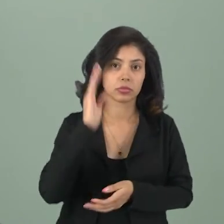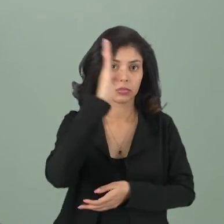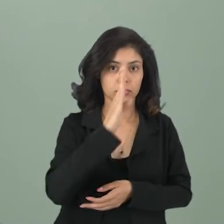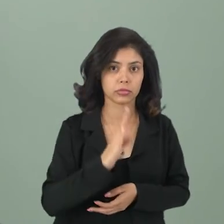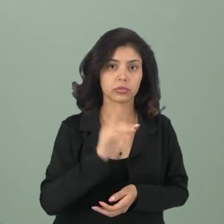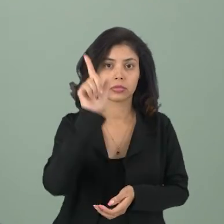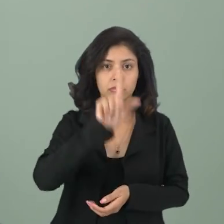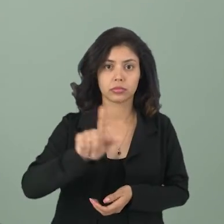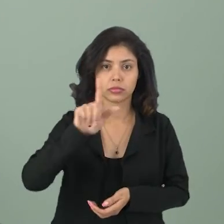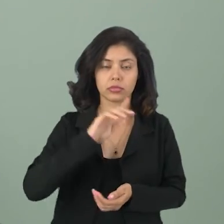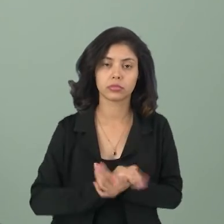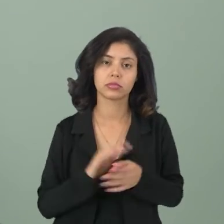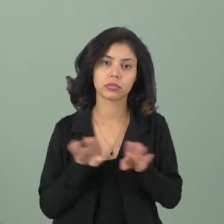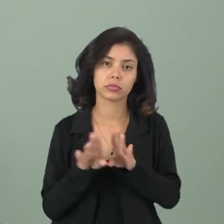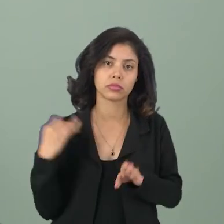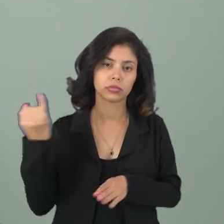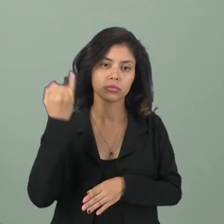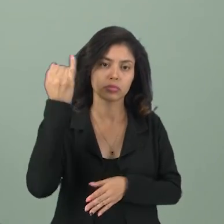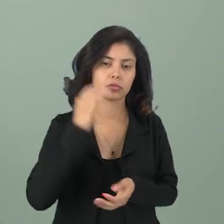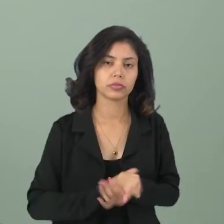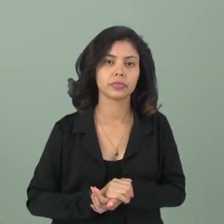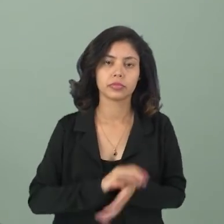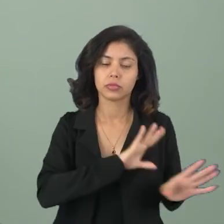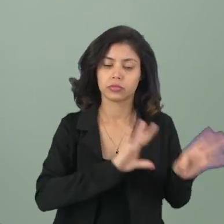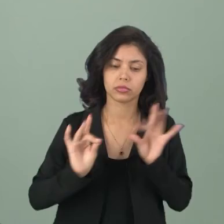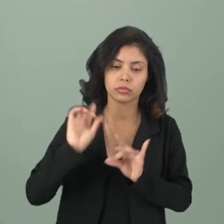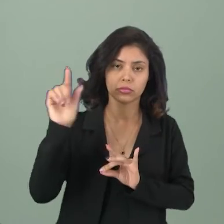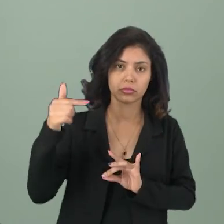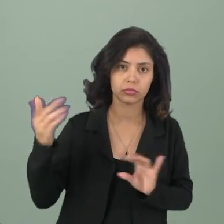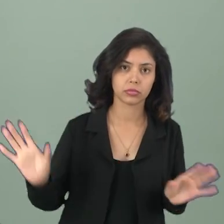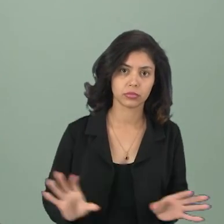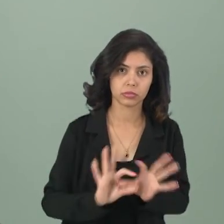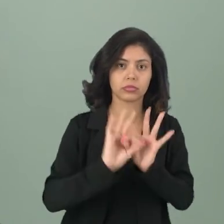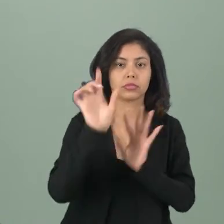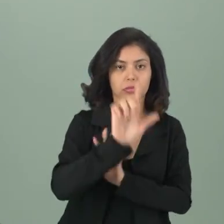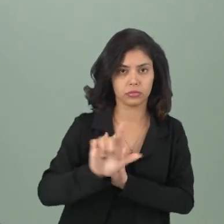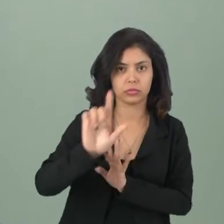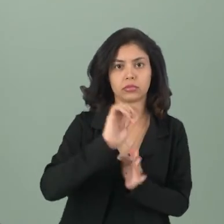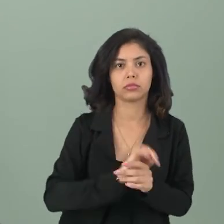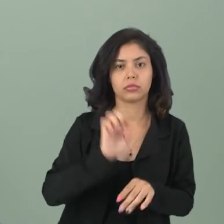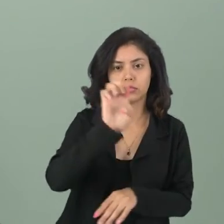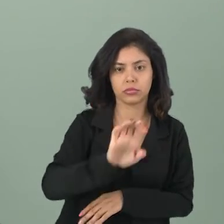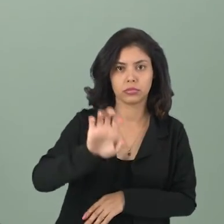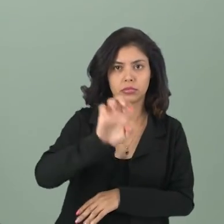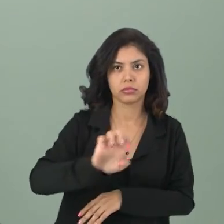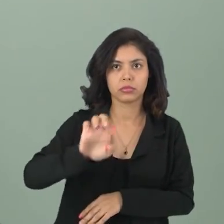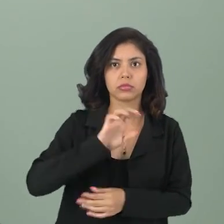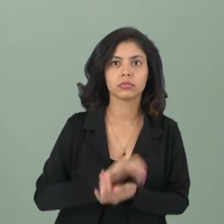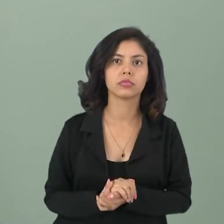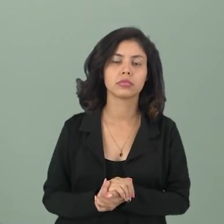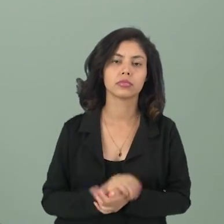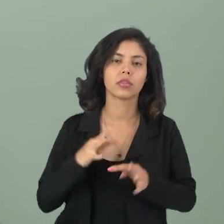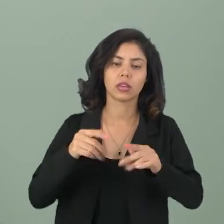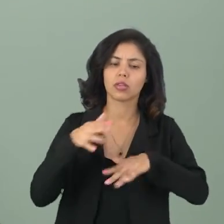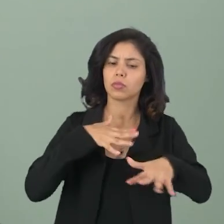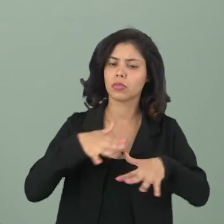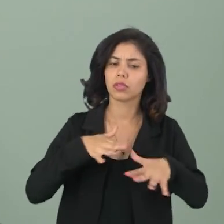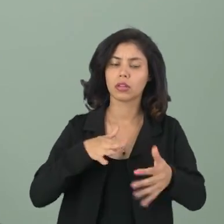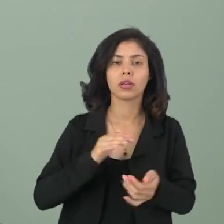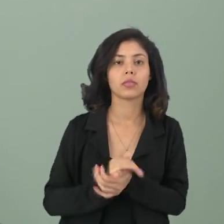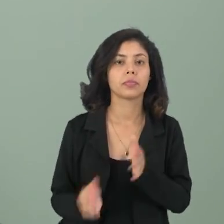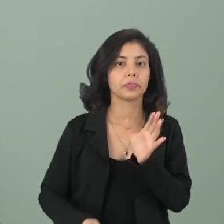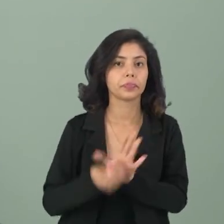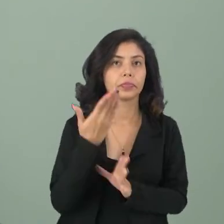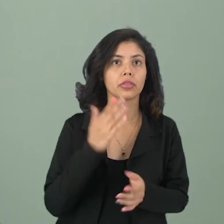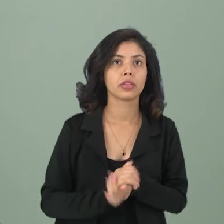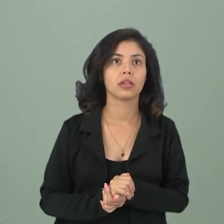literatura espanhola né que todas são fundamentadas em vende outras correntes literários da Europa né todo esses movimentos ela